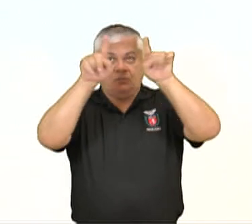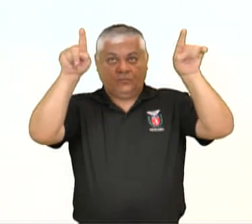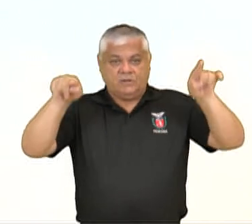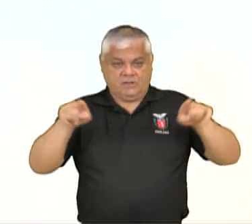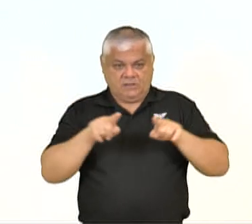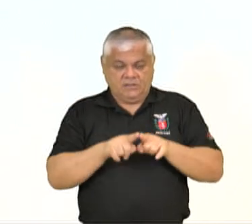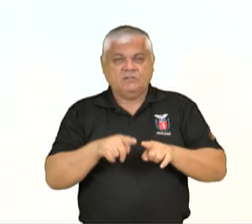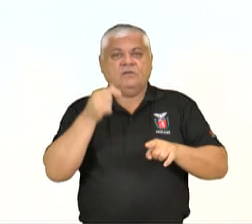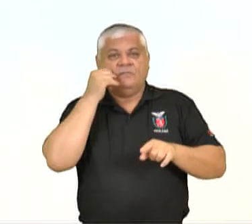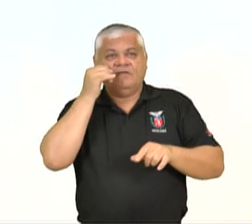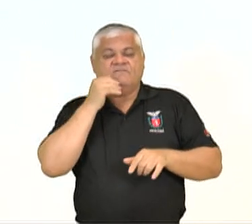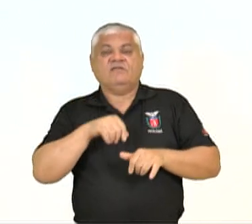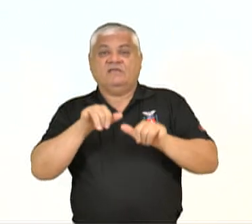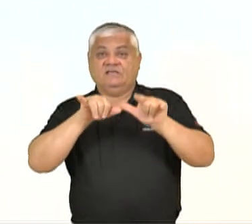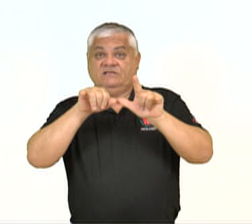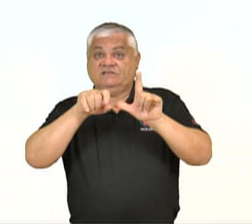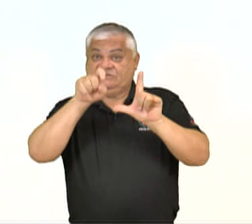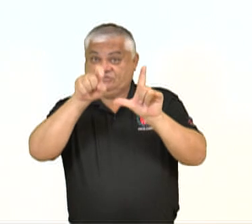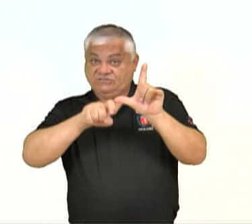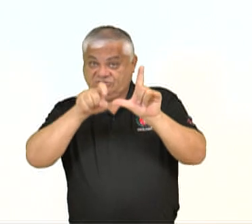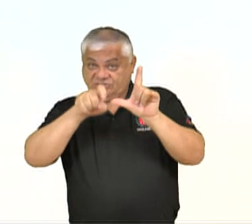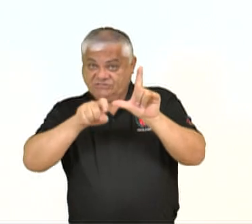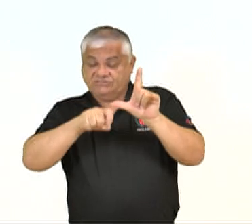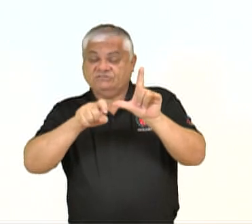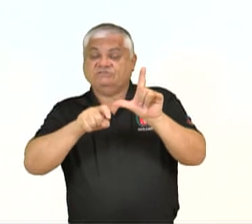à variável x alguns valores